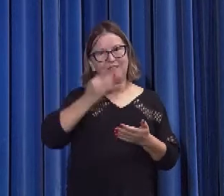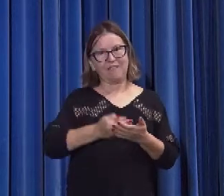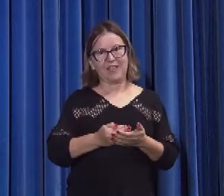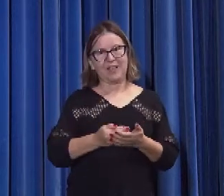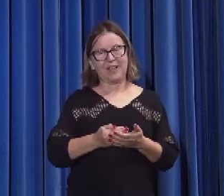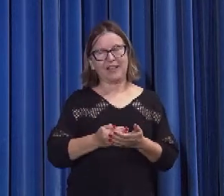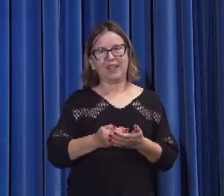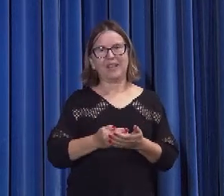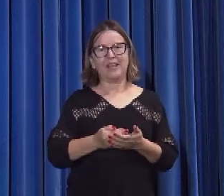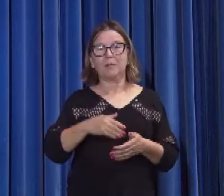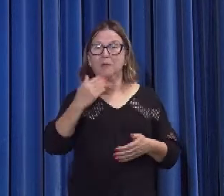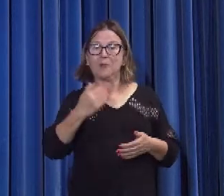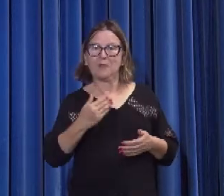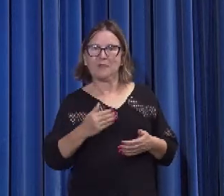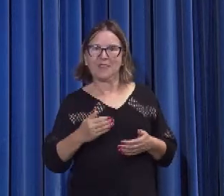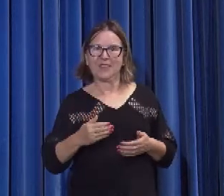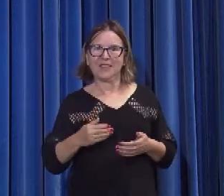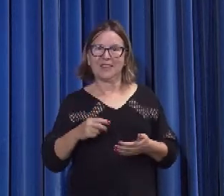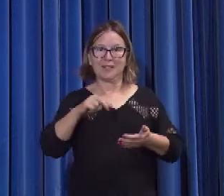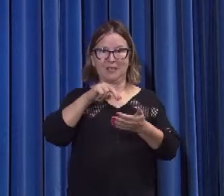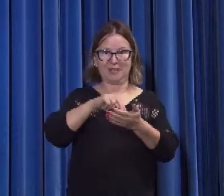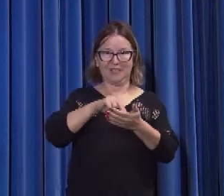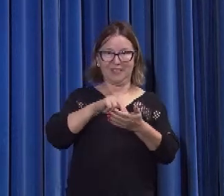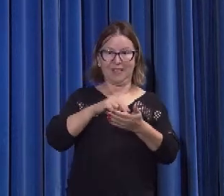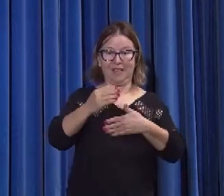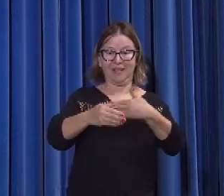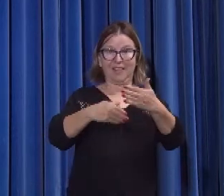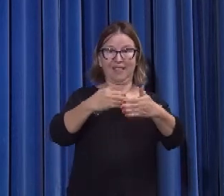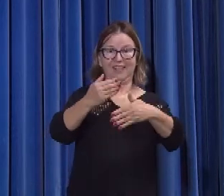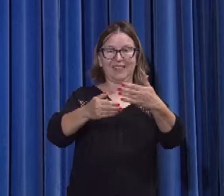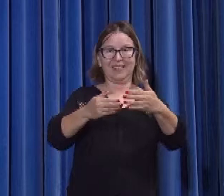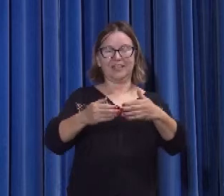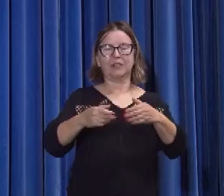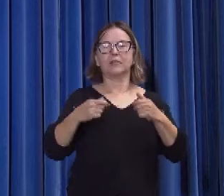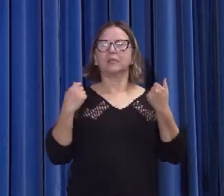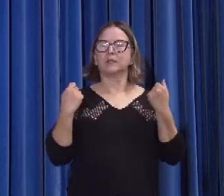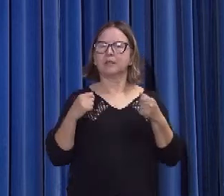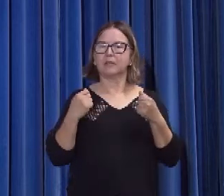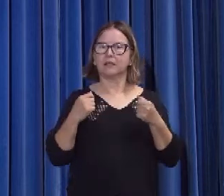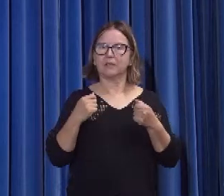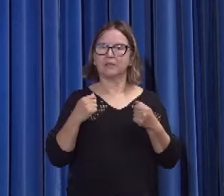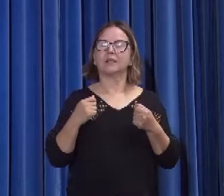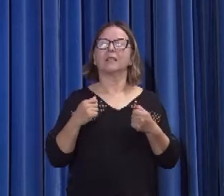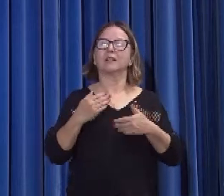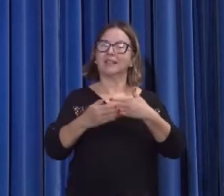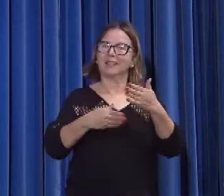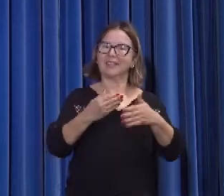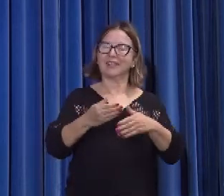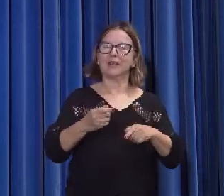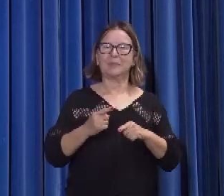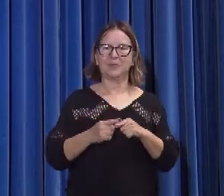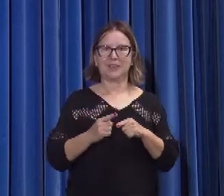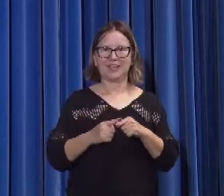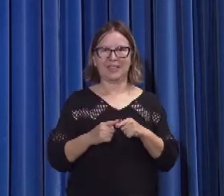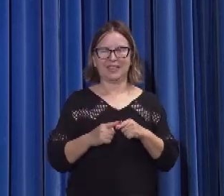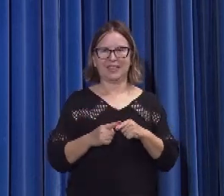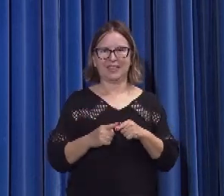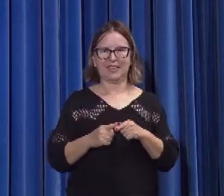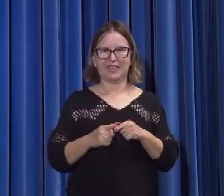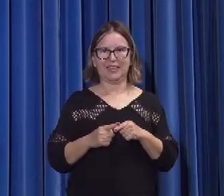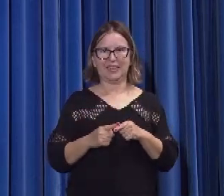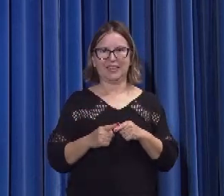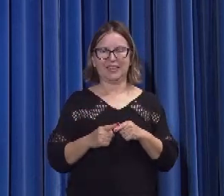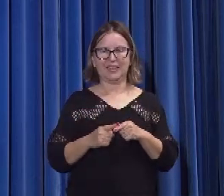perseverança tem oportunidade de crescer, e é necessário que ela cresça, pois quando estiver